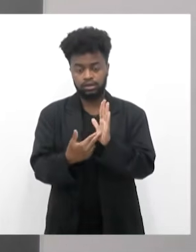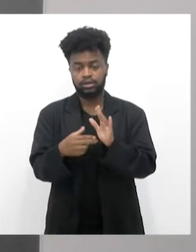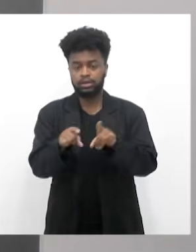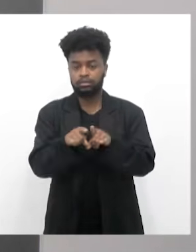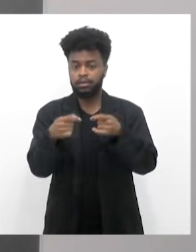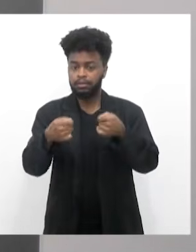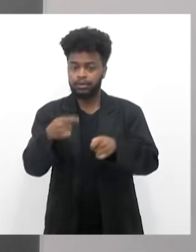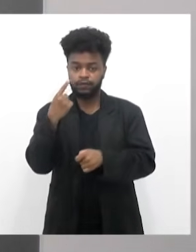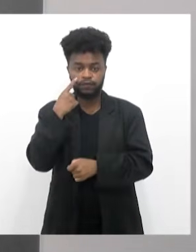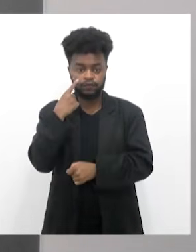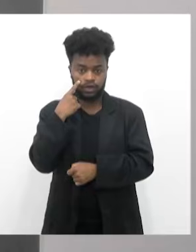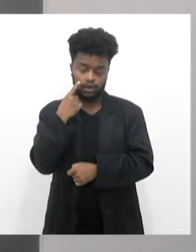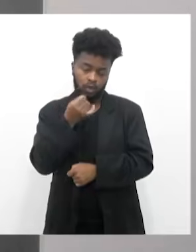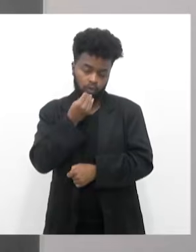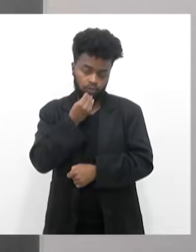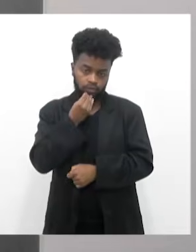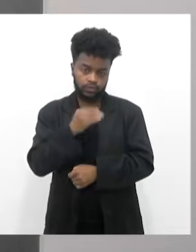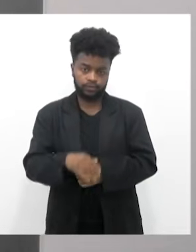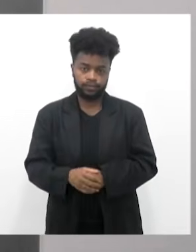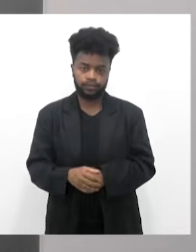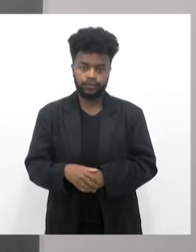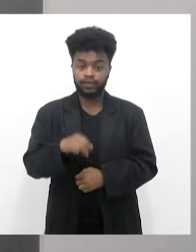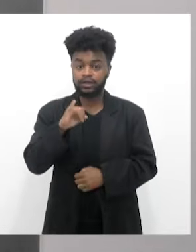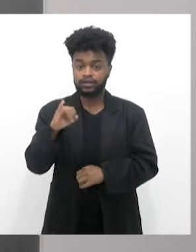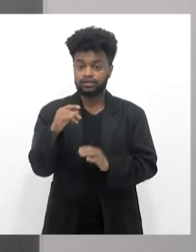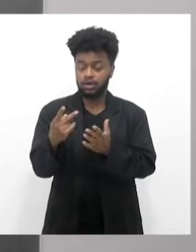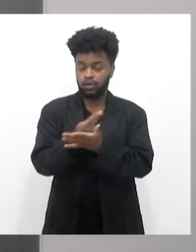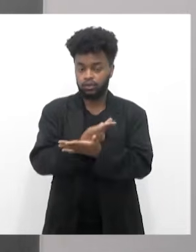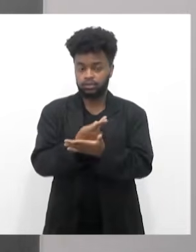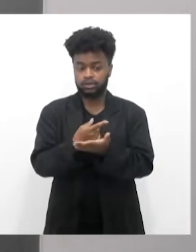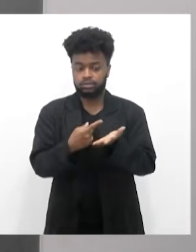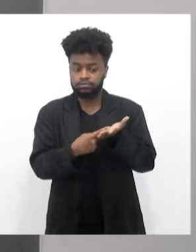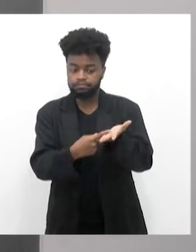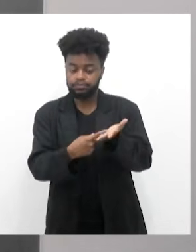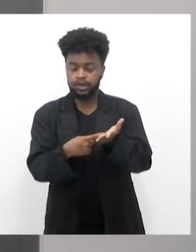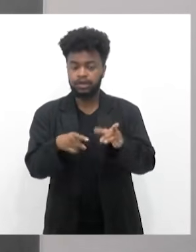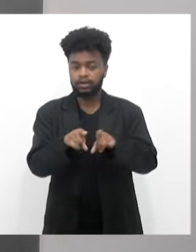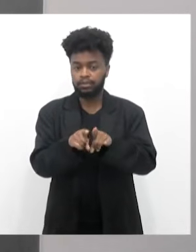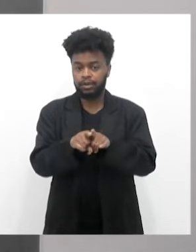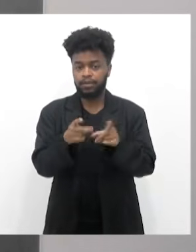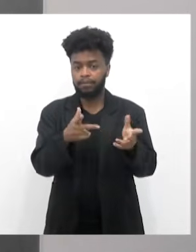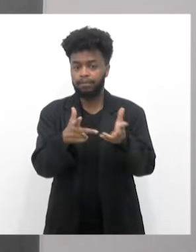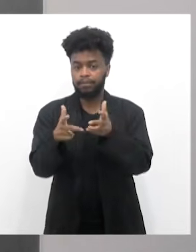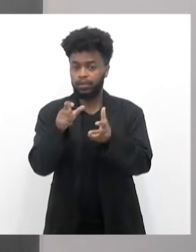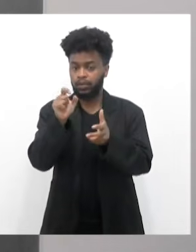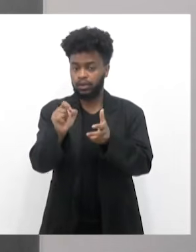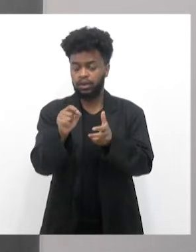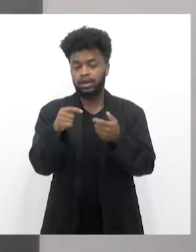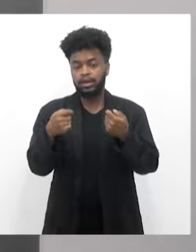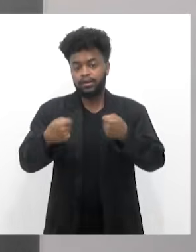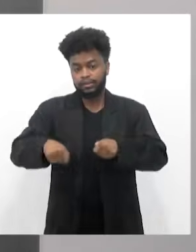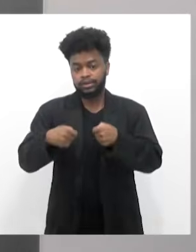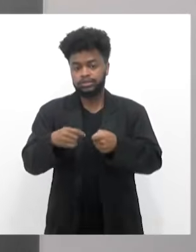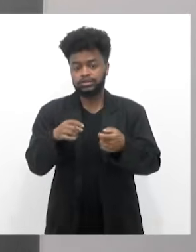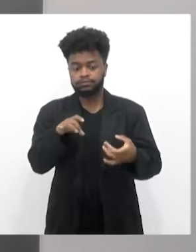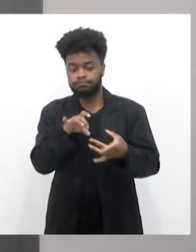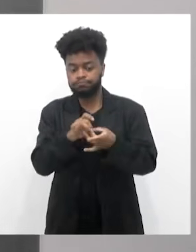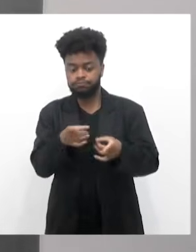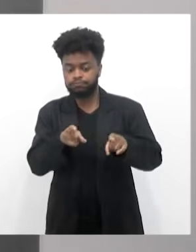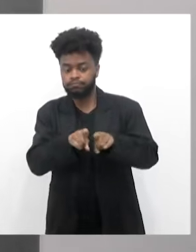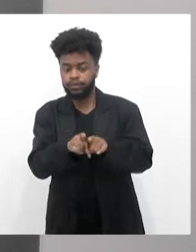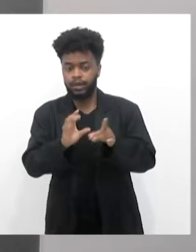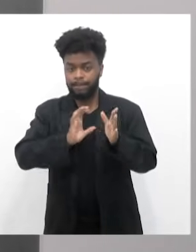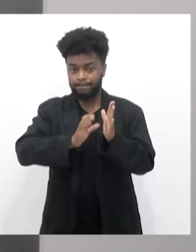que observá-las, obviamente. No caso específico das convenções, a gente está observando aqui que é necessário haver filiação partidária